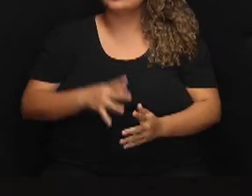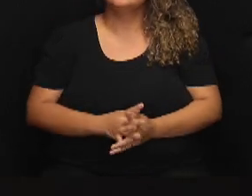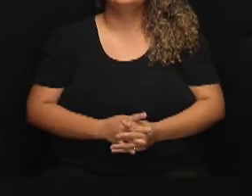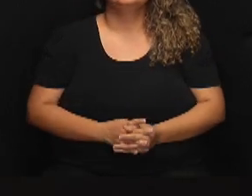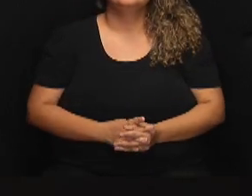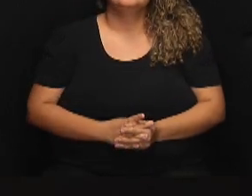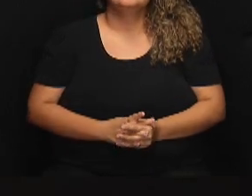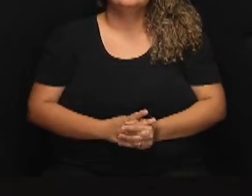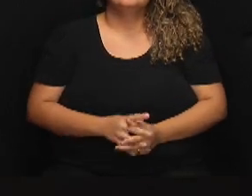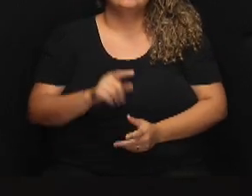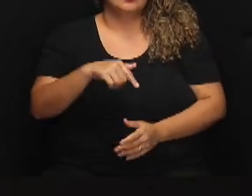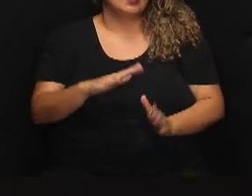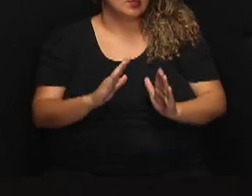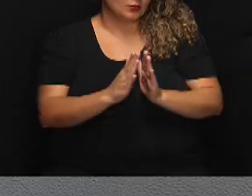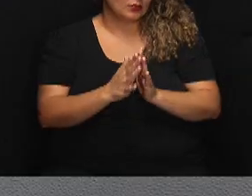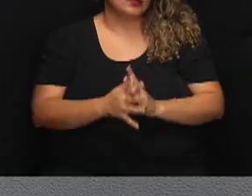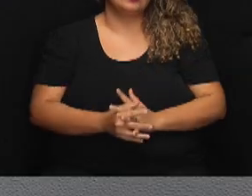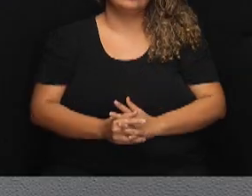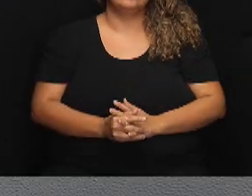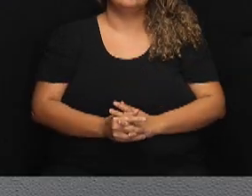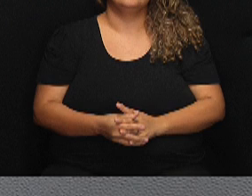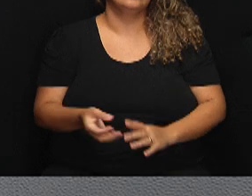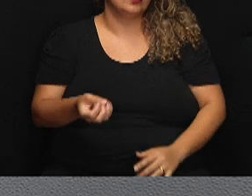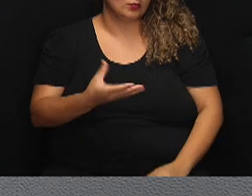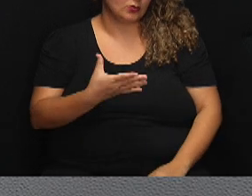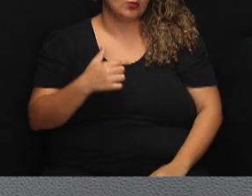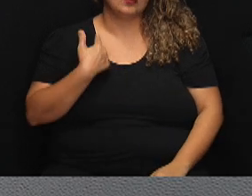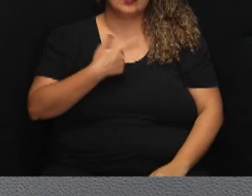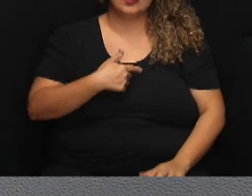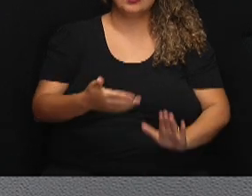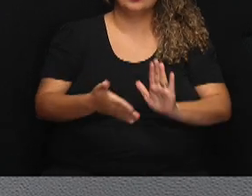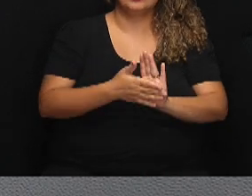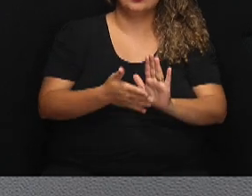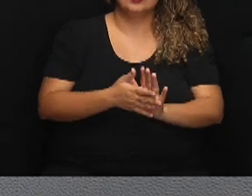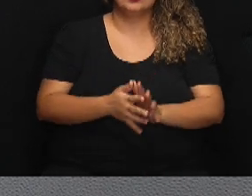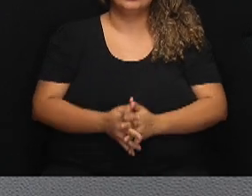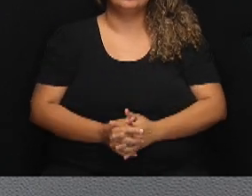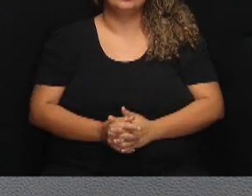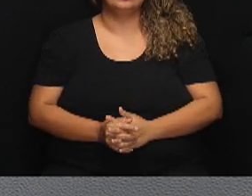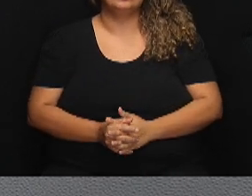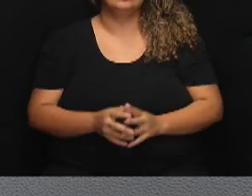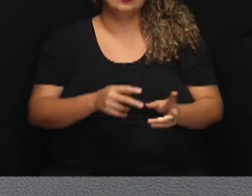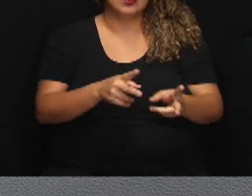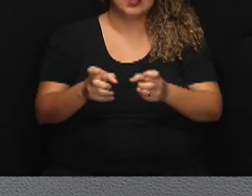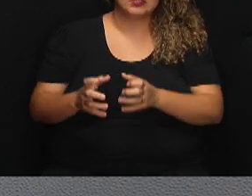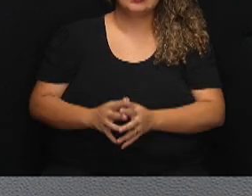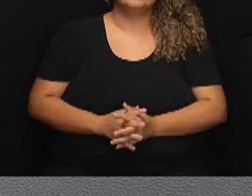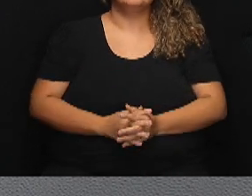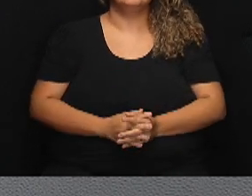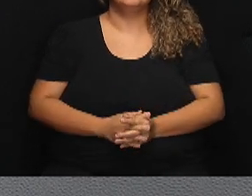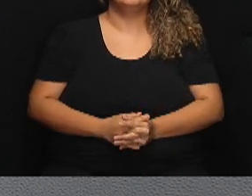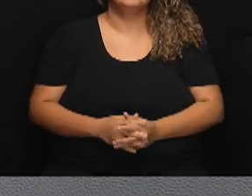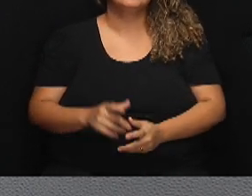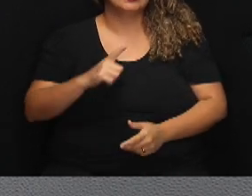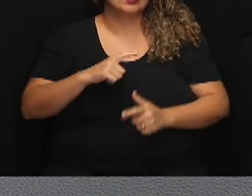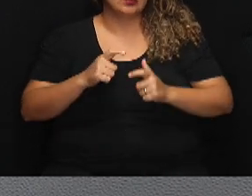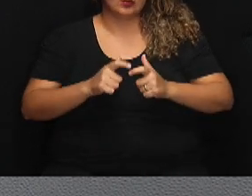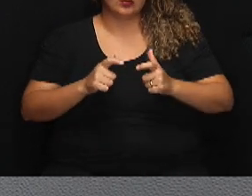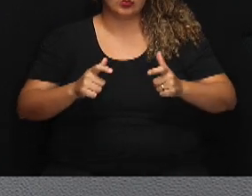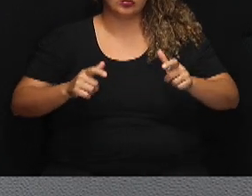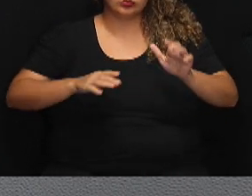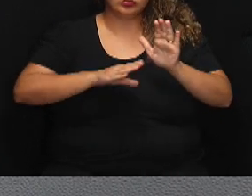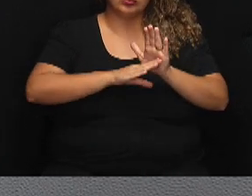Essa frente é uma frente nova, né, que a gente está propondo. A gente percebeu que tem uma crescente,